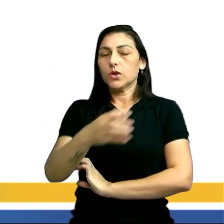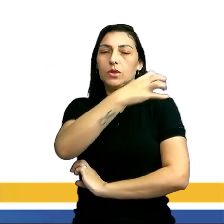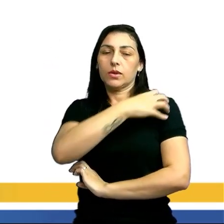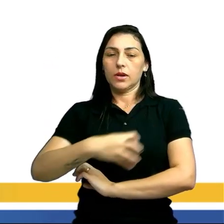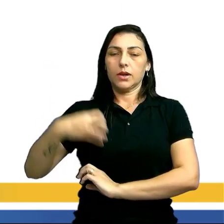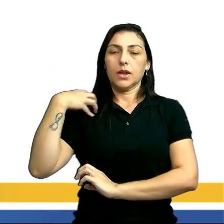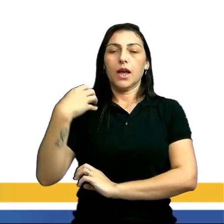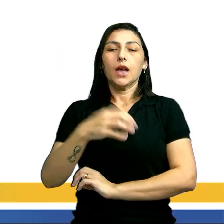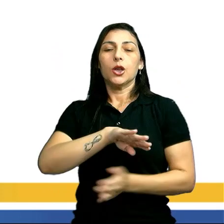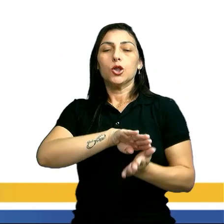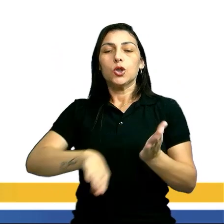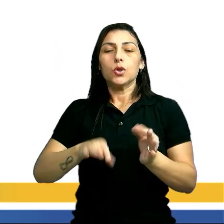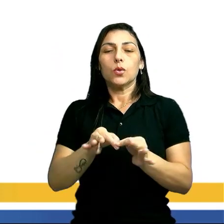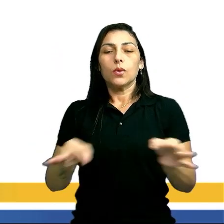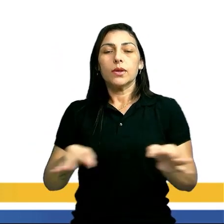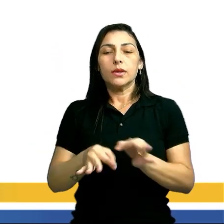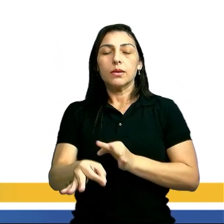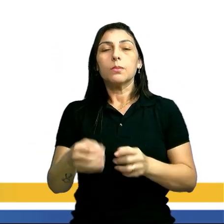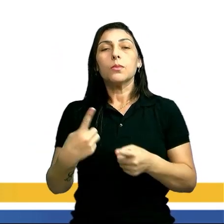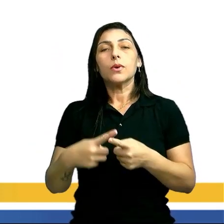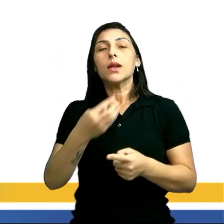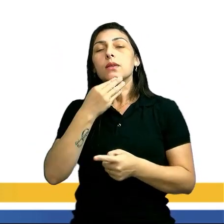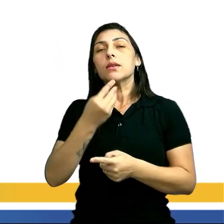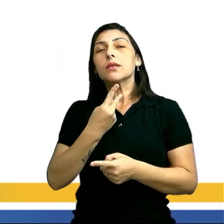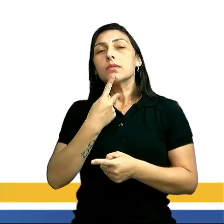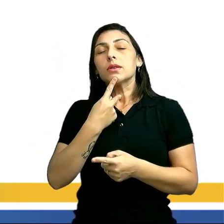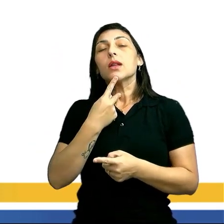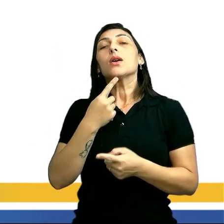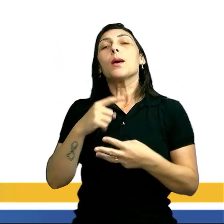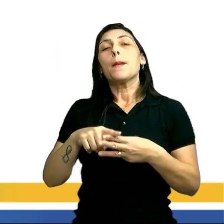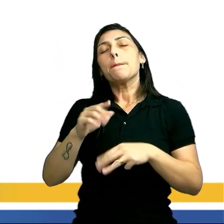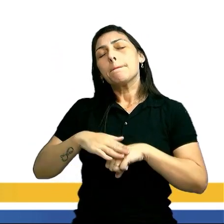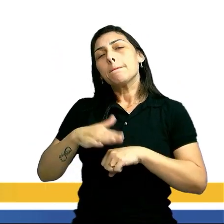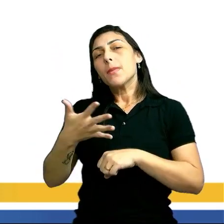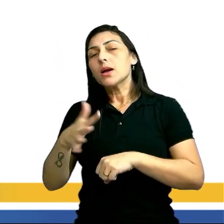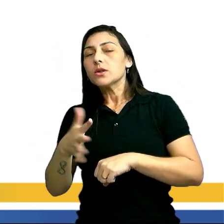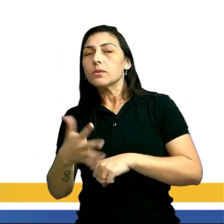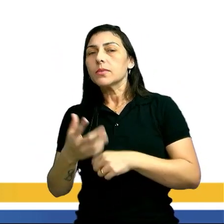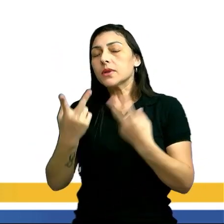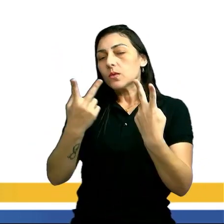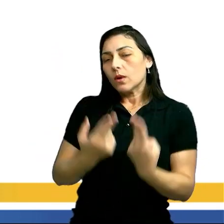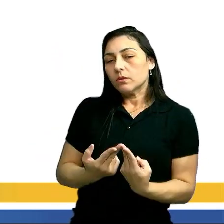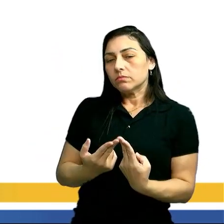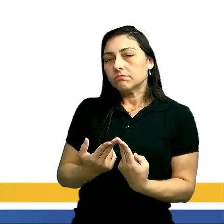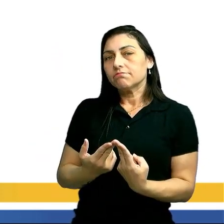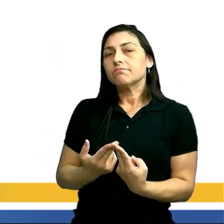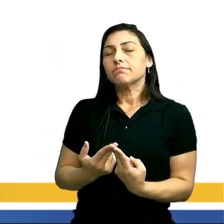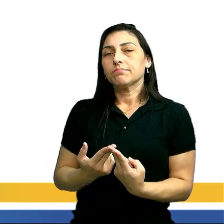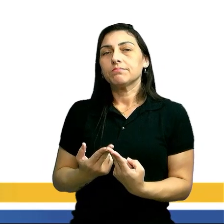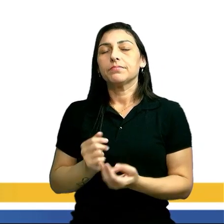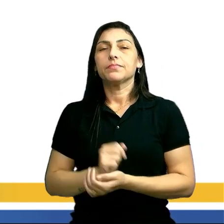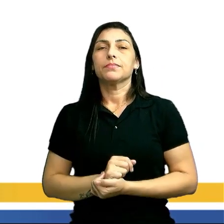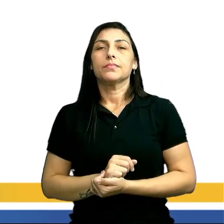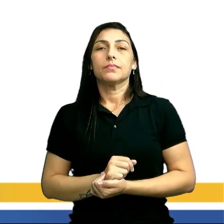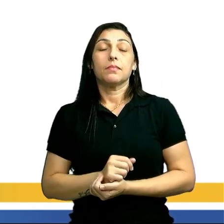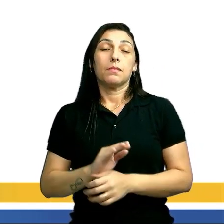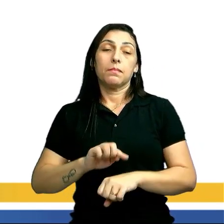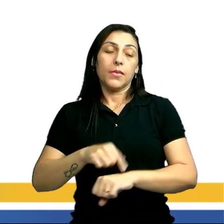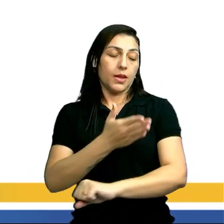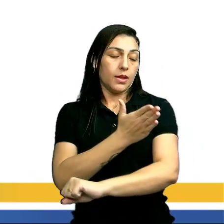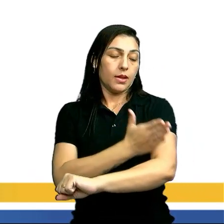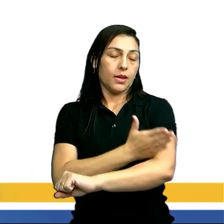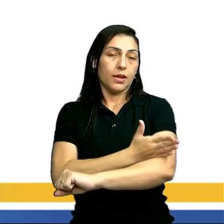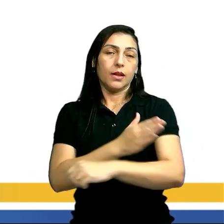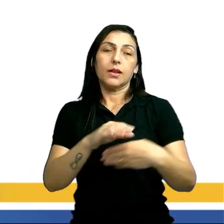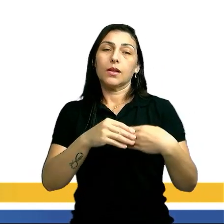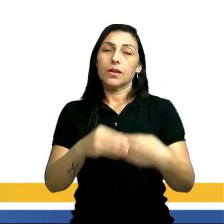aí a simetria porque ele acha que a proporção e a simetria era mais ou menos a mesma coisa. Então, mas a Idade Média, ela